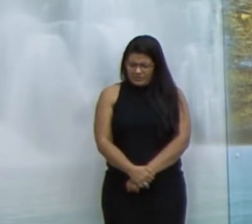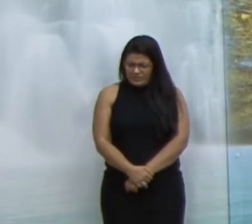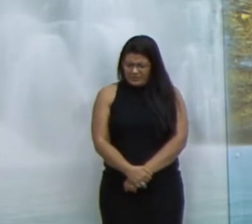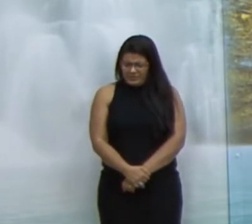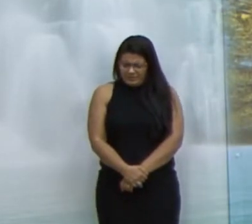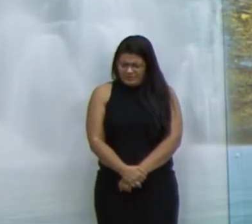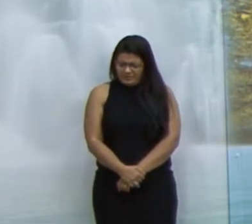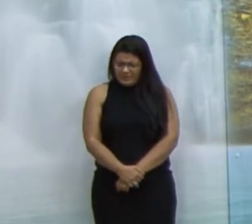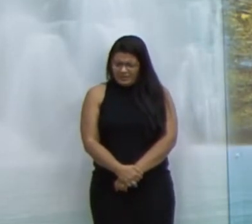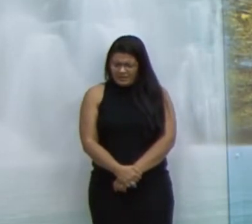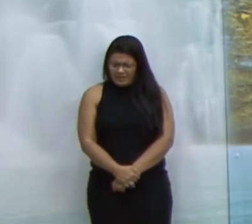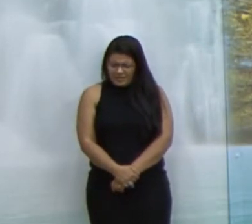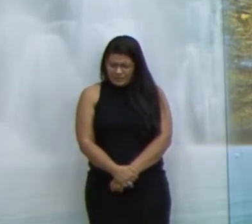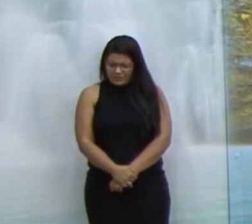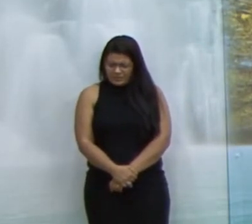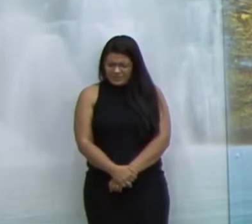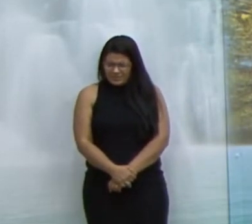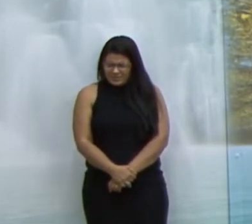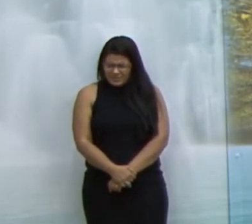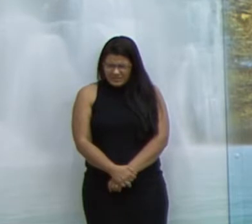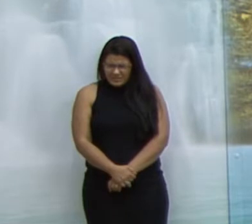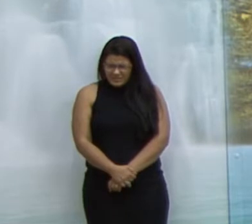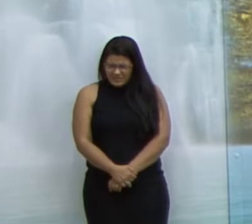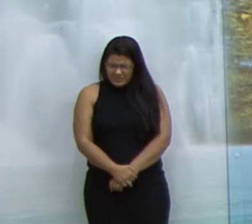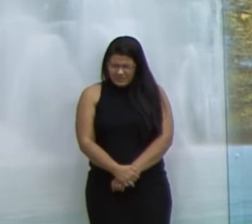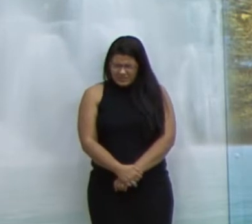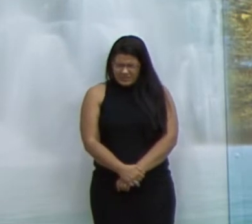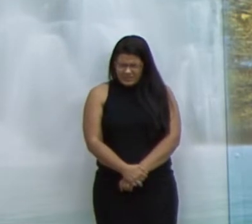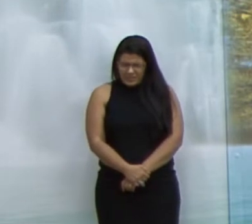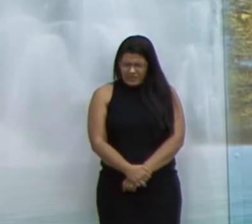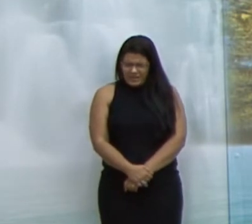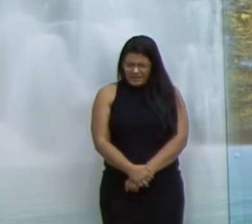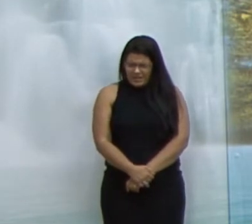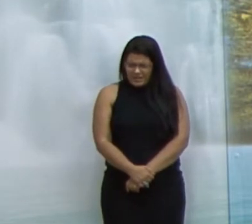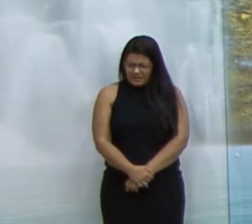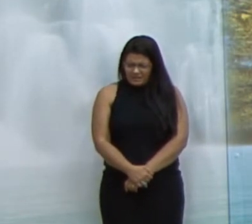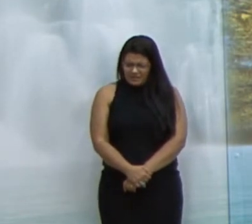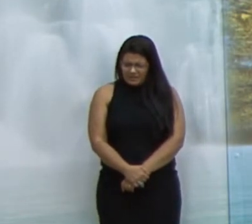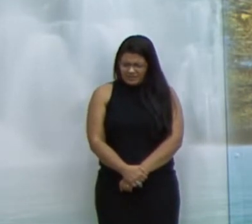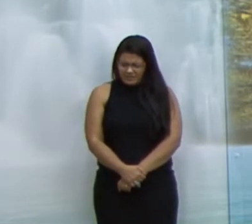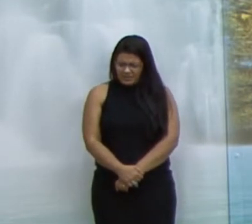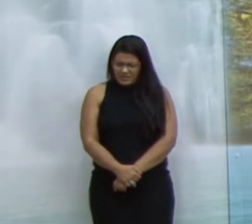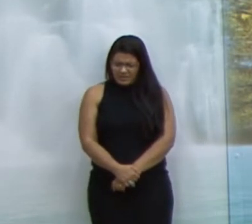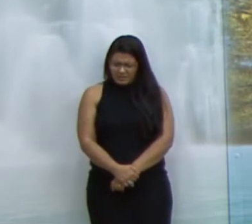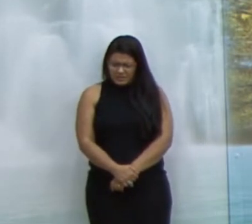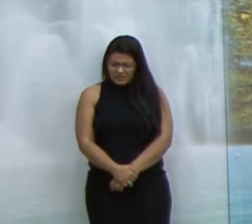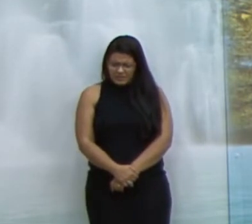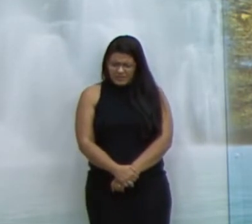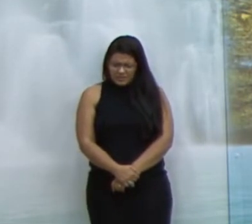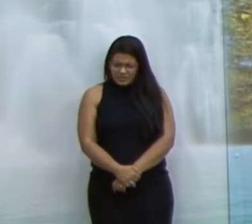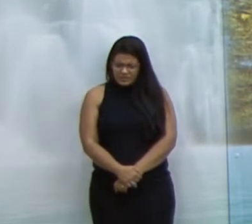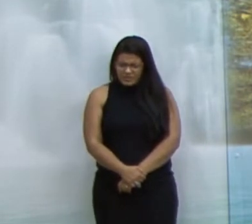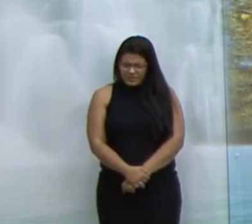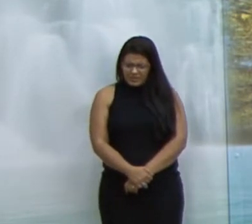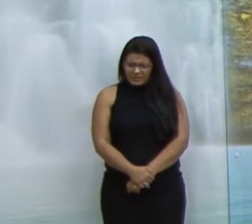Camancho, papatu que me matar. A igreja está na palma das mãos dele.